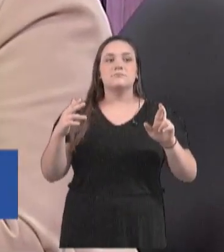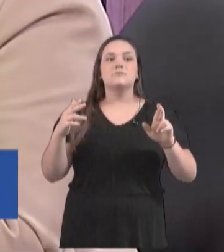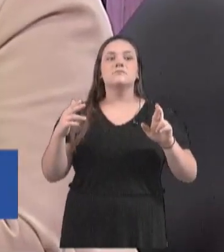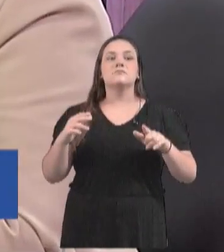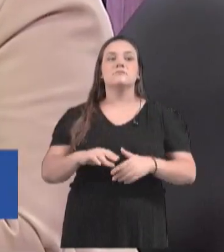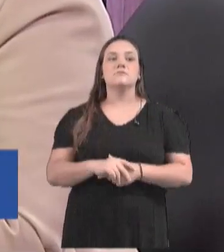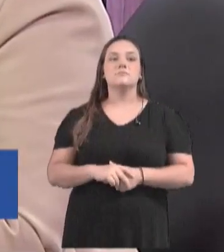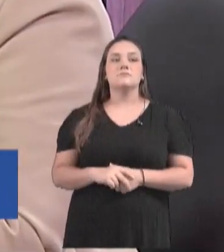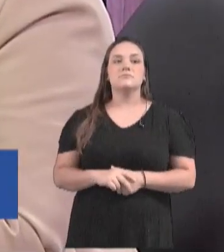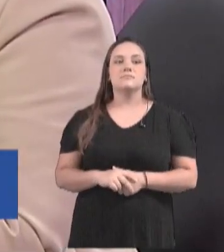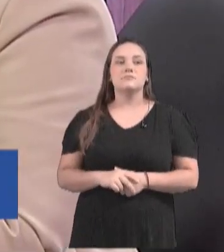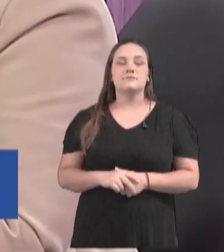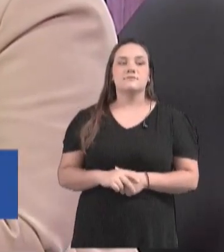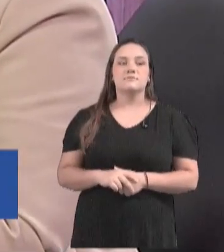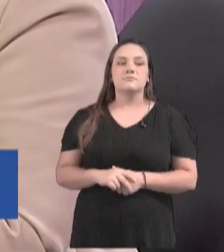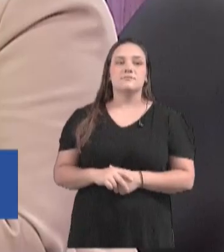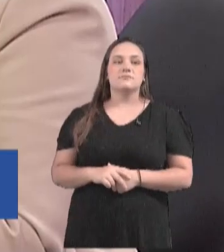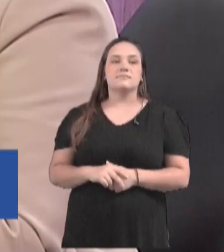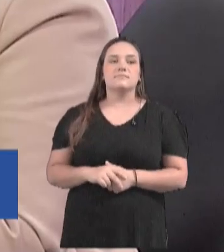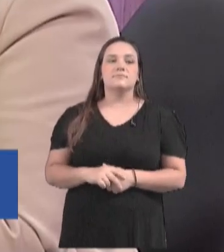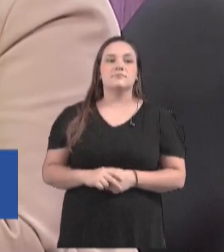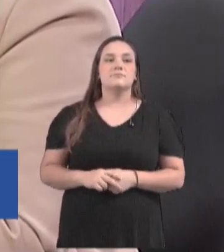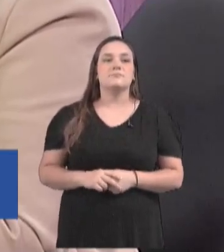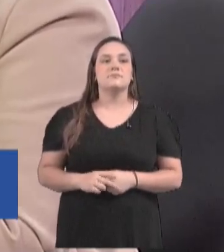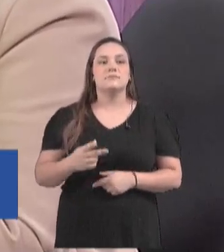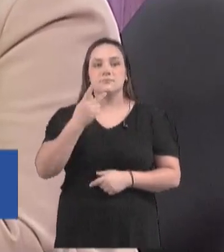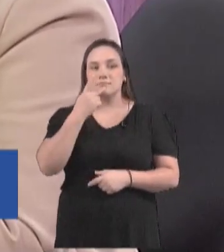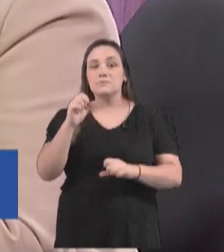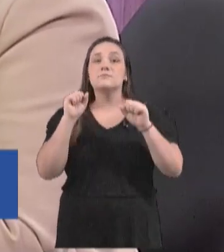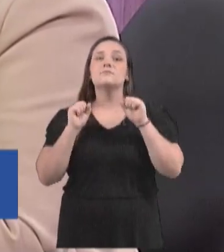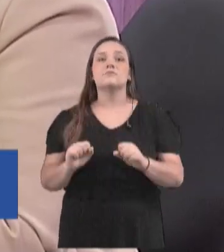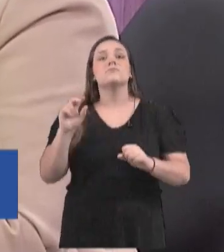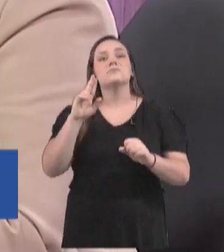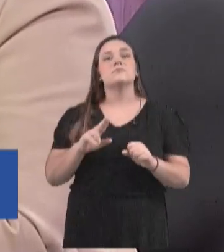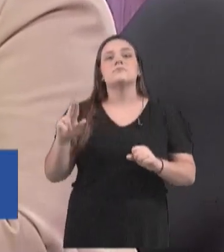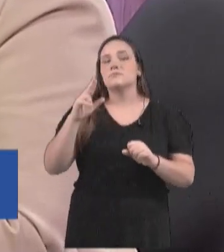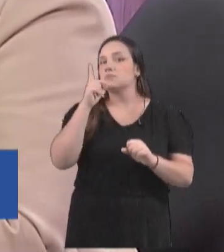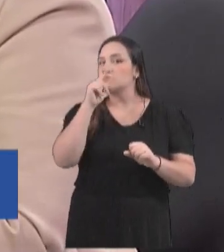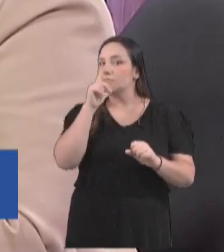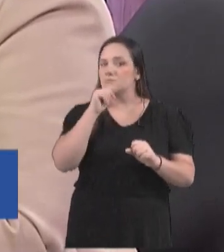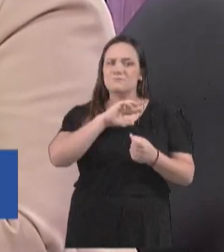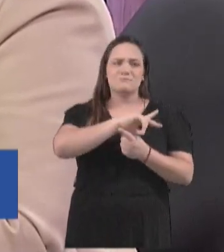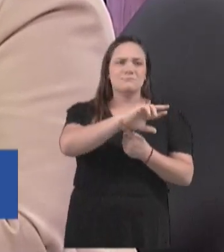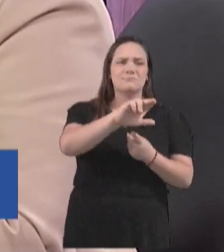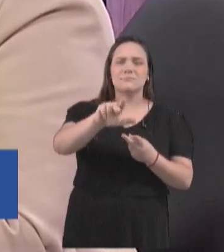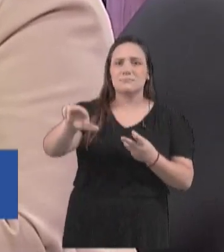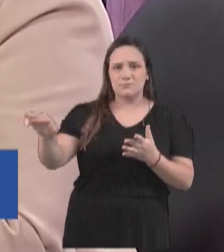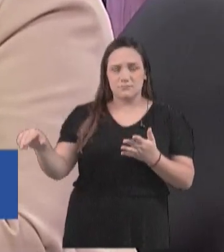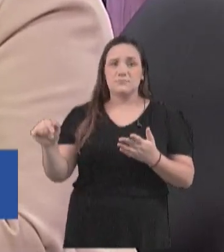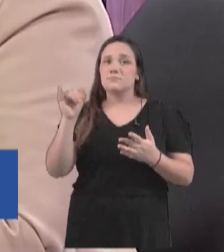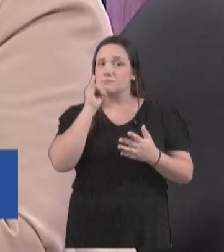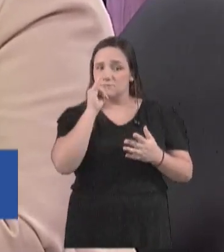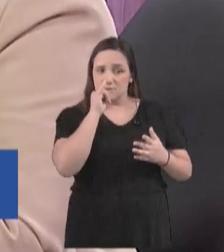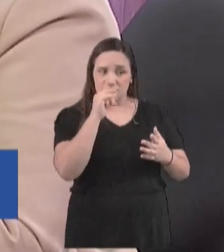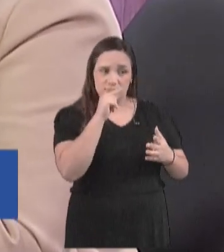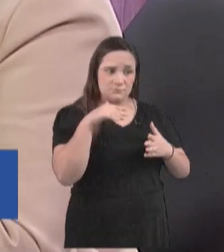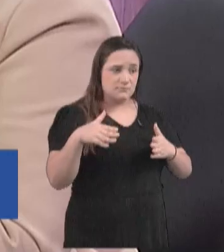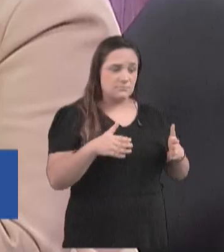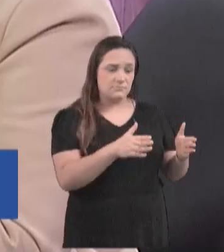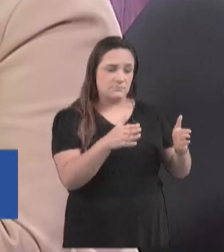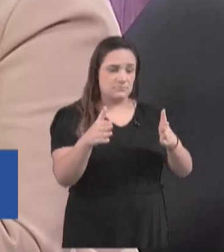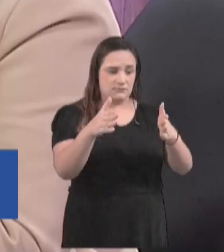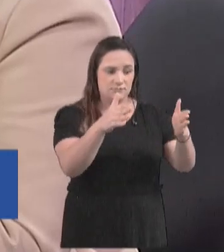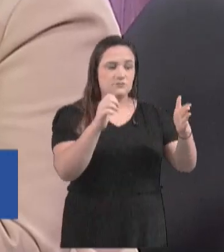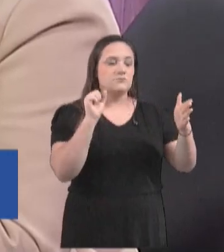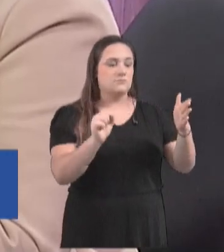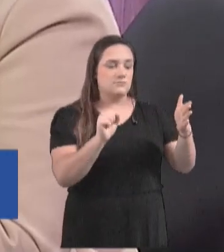de Recursos Hídricos asseguram os múltiplos usos da água. Então, o uso hidroviário, ele é